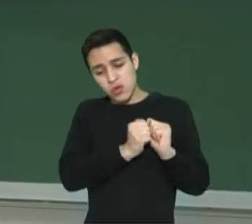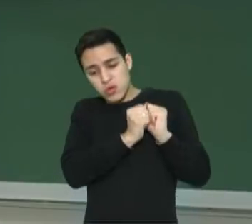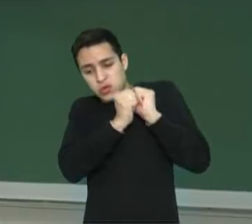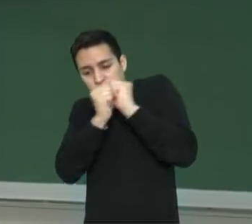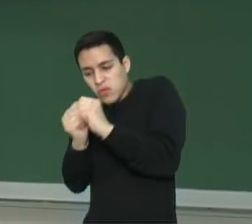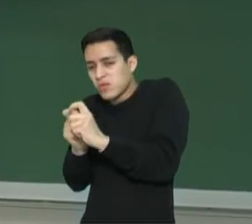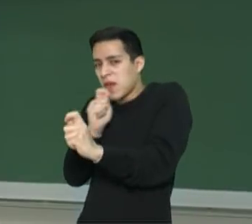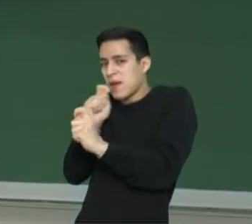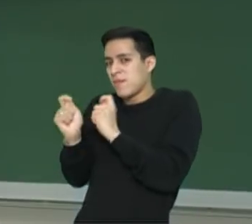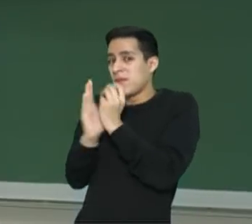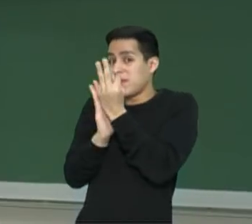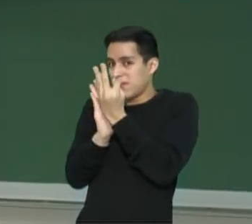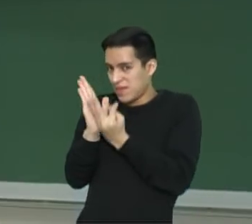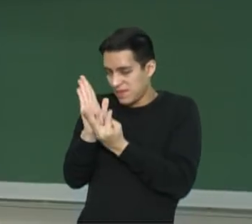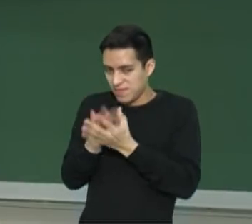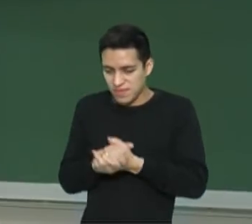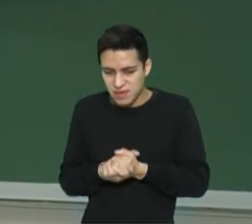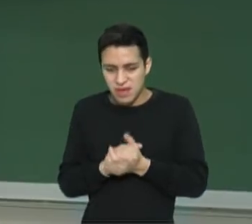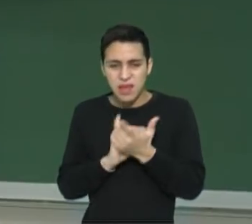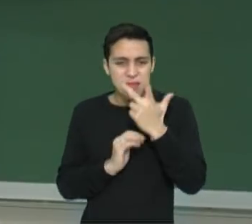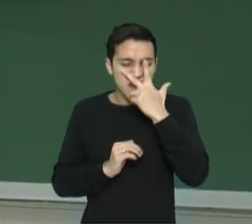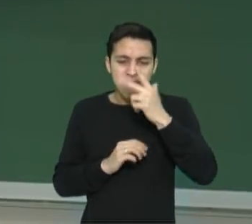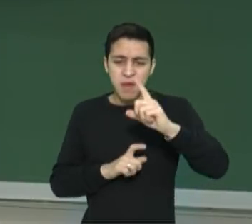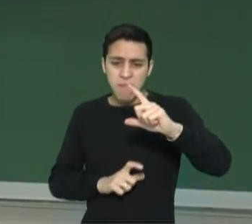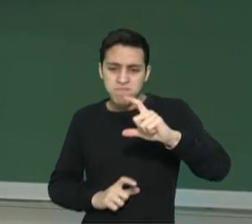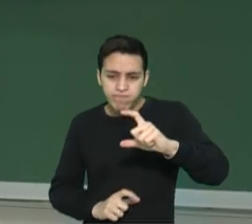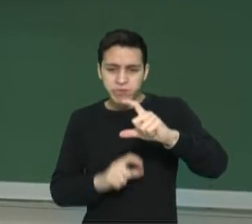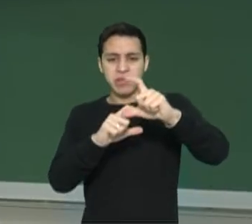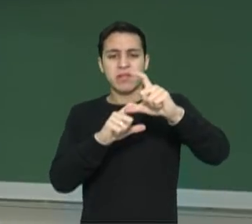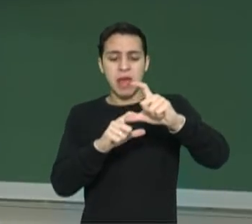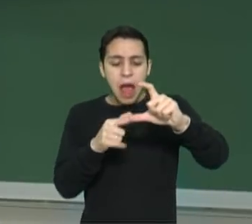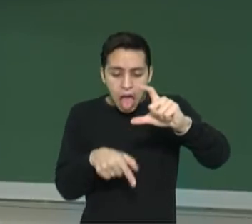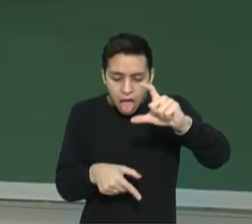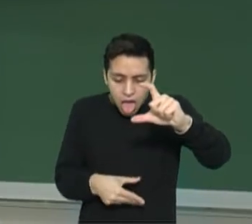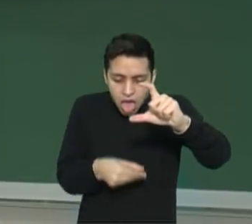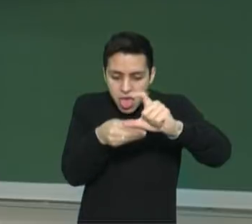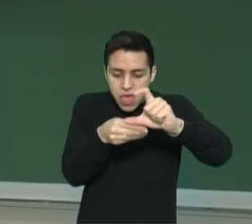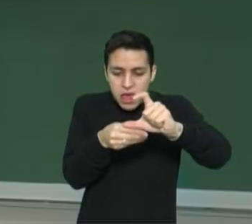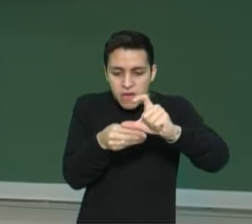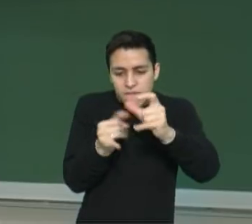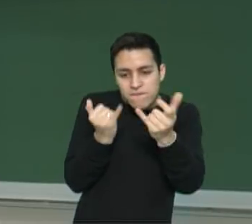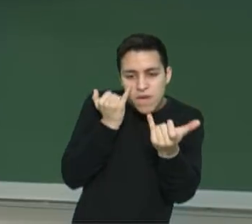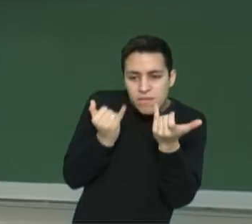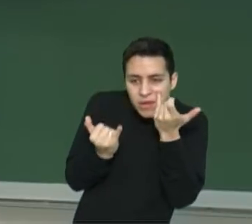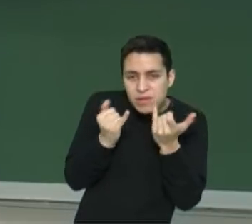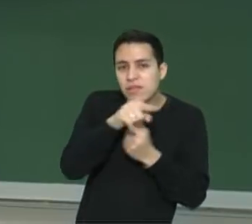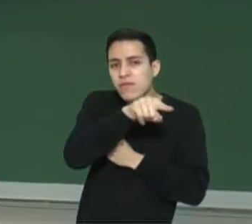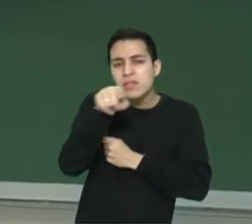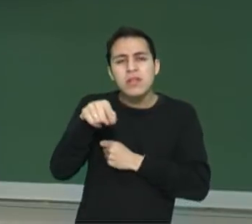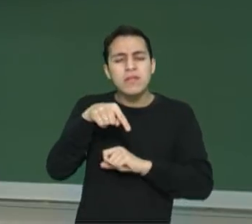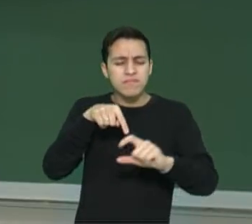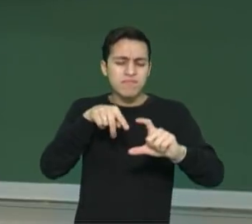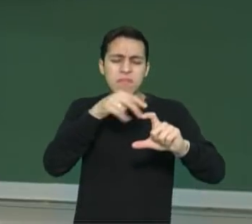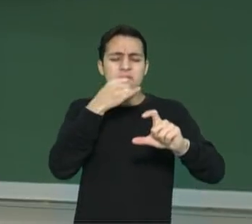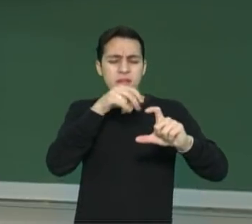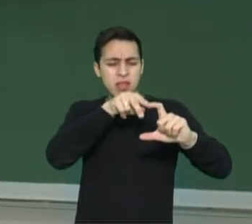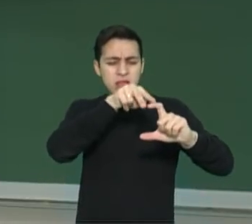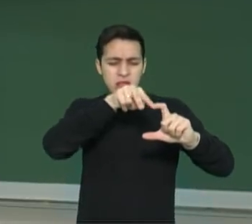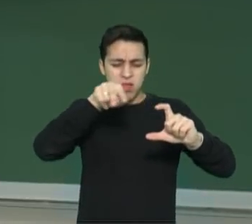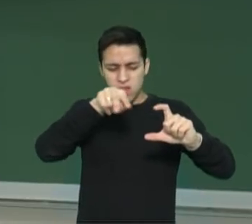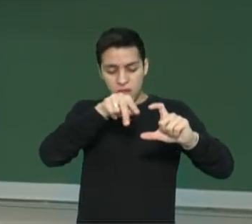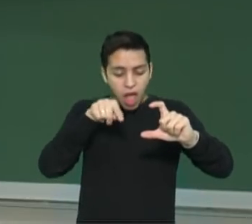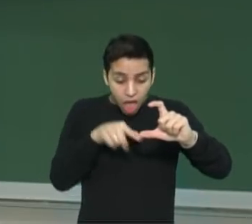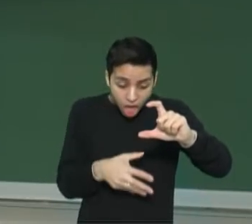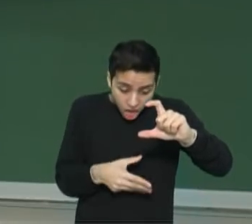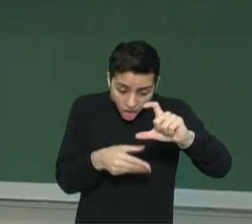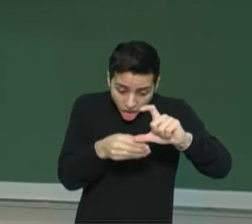acompanha reportagens. Ele vem com a reportagem, ele agrega, complementa uma reportagem. Você já viu muitas vezes isso aí